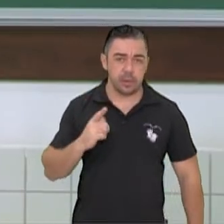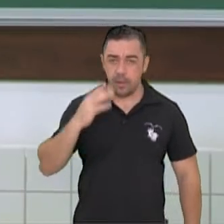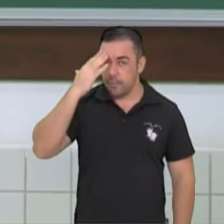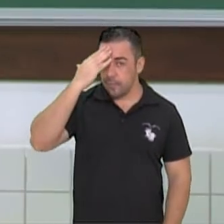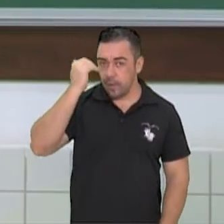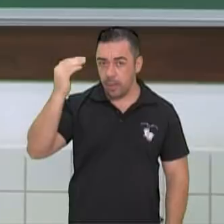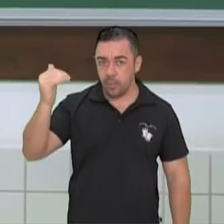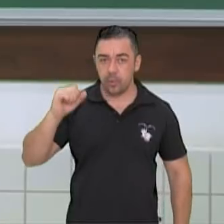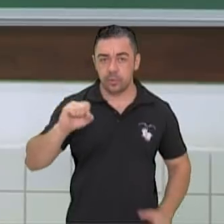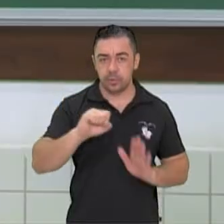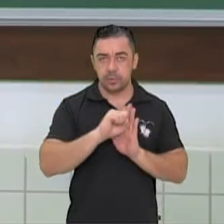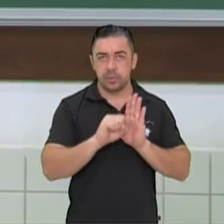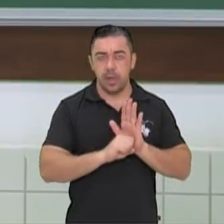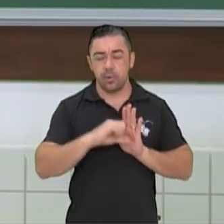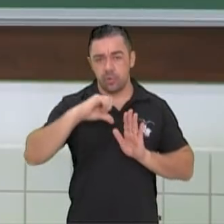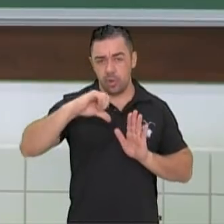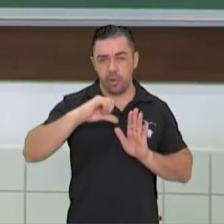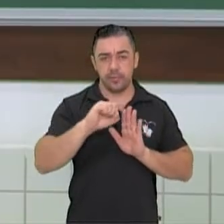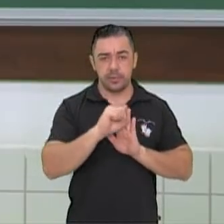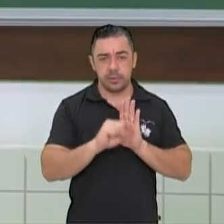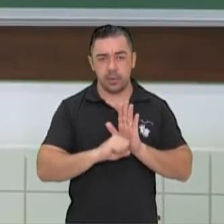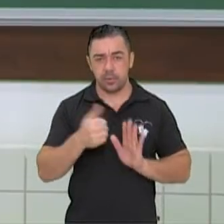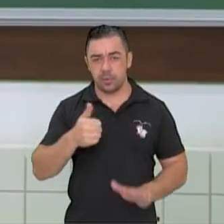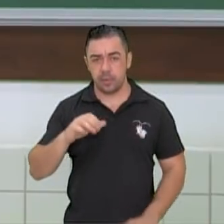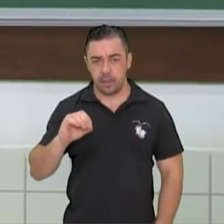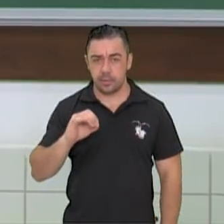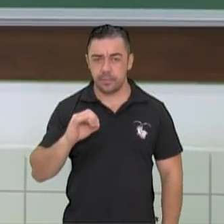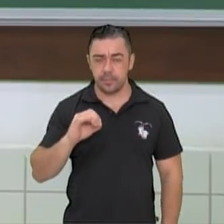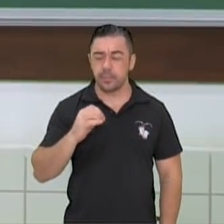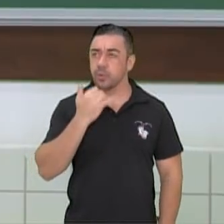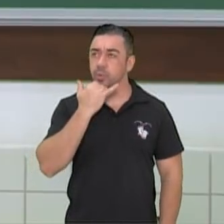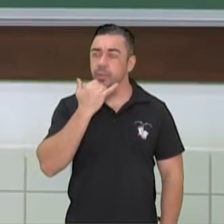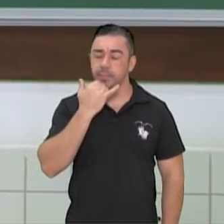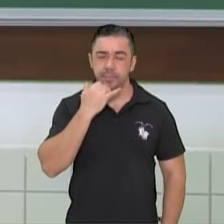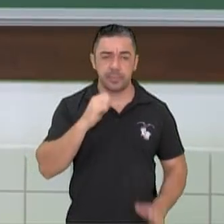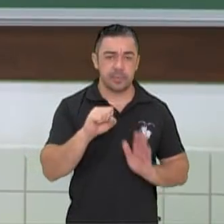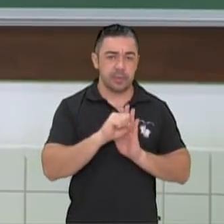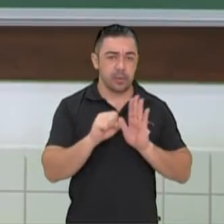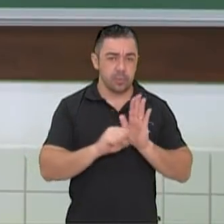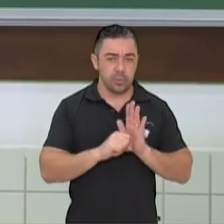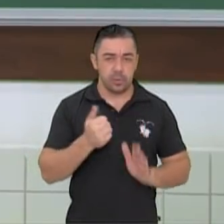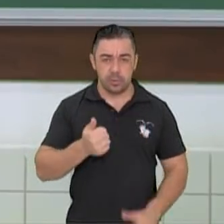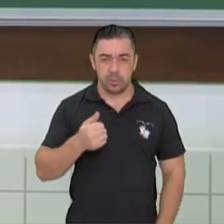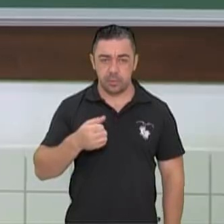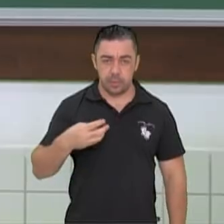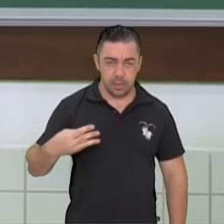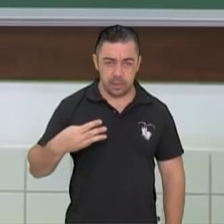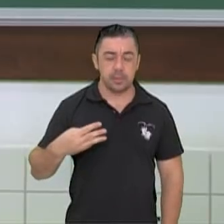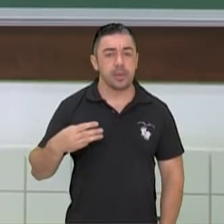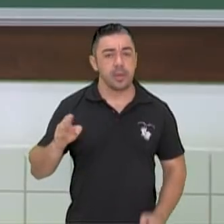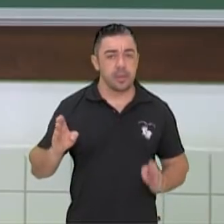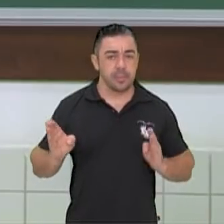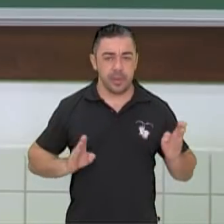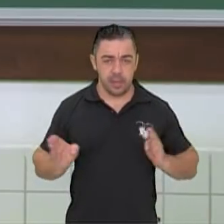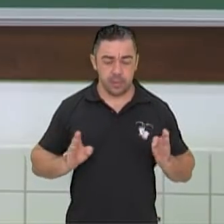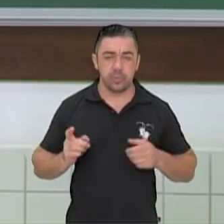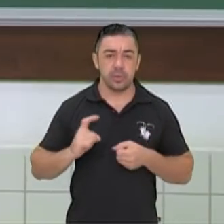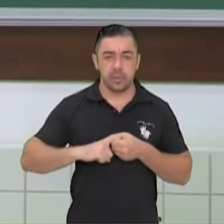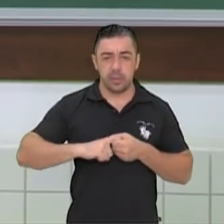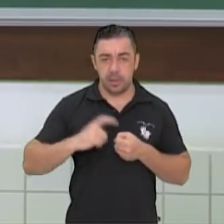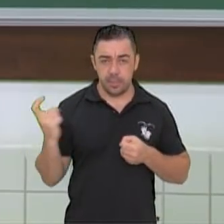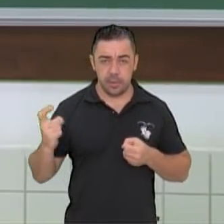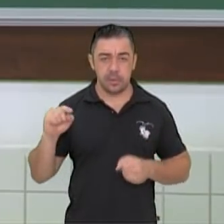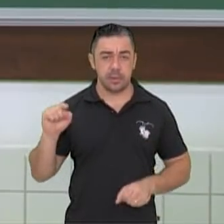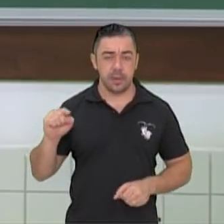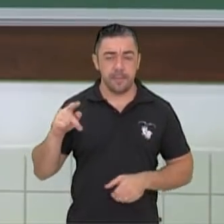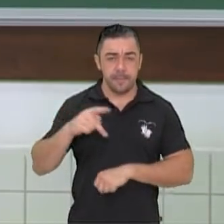famosa do século IX, do século XIII, está relacionado, inclusive, a um período de independência da